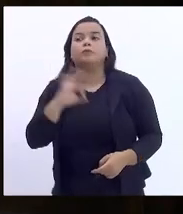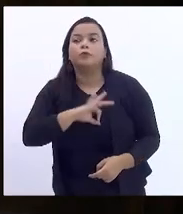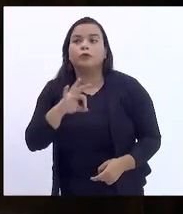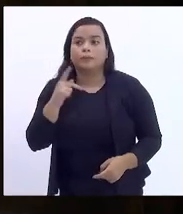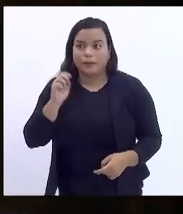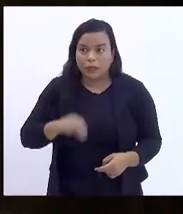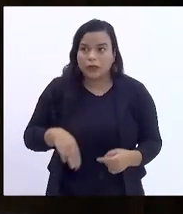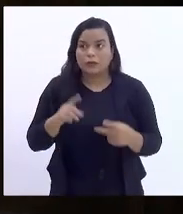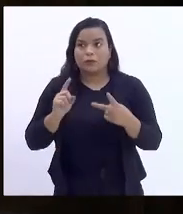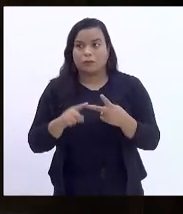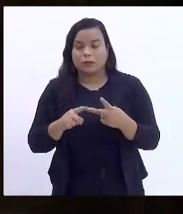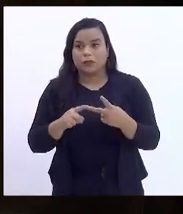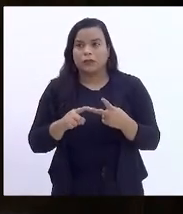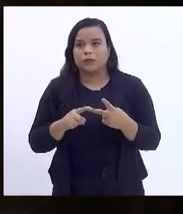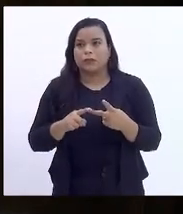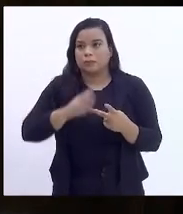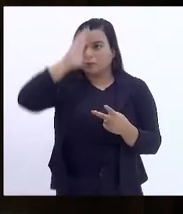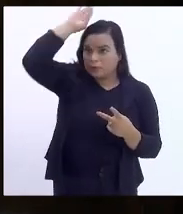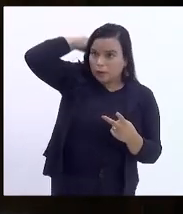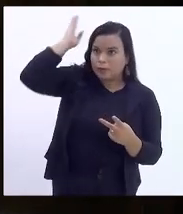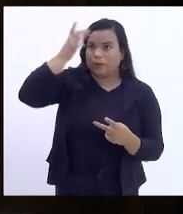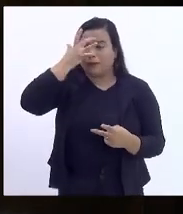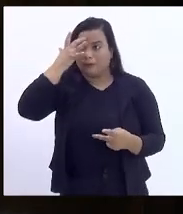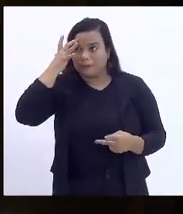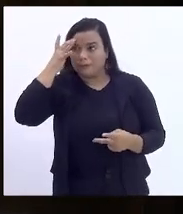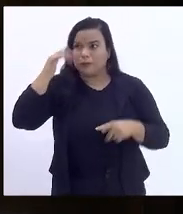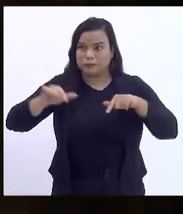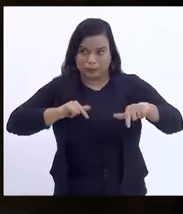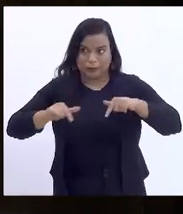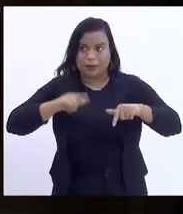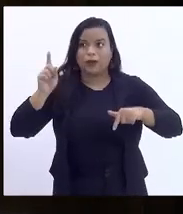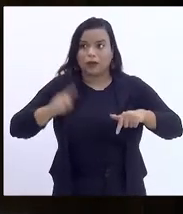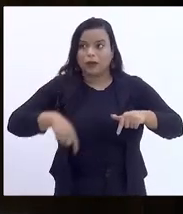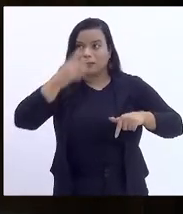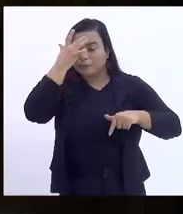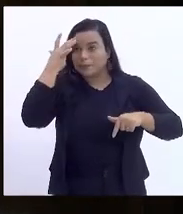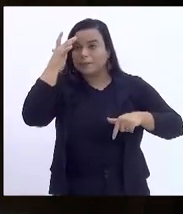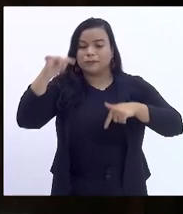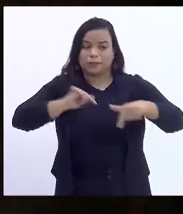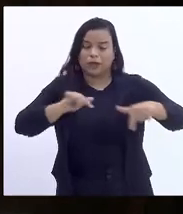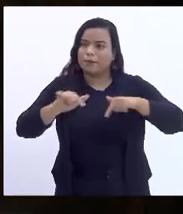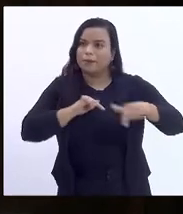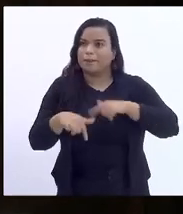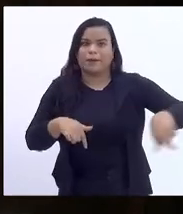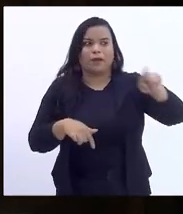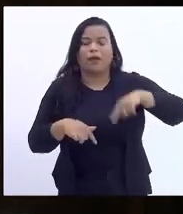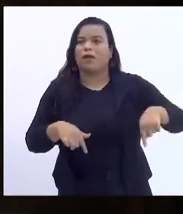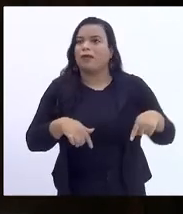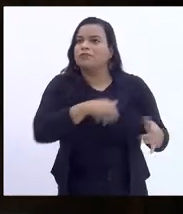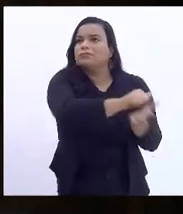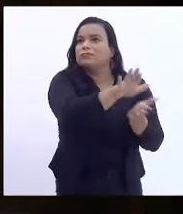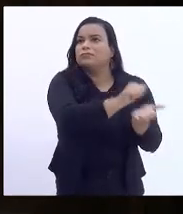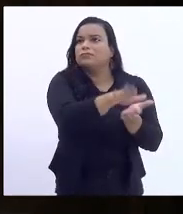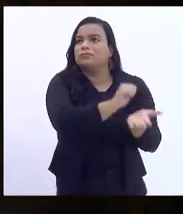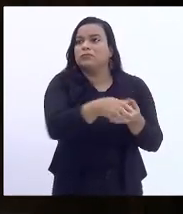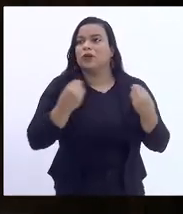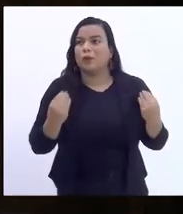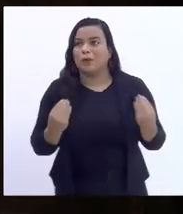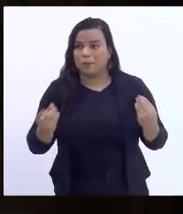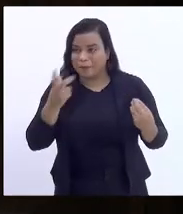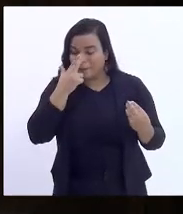civis militares bom com a gente são os trabalhadores e trabalhadoras bom então é uma